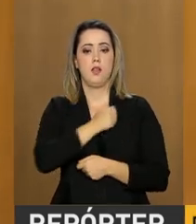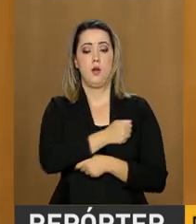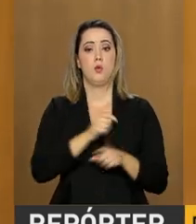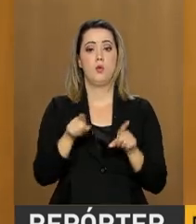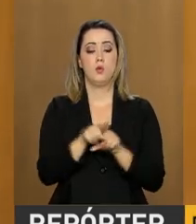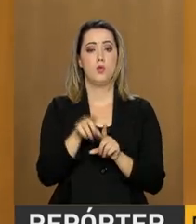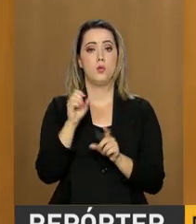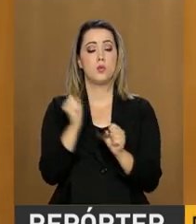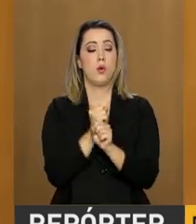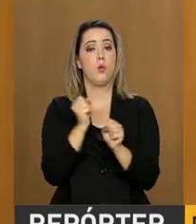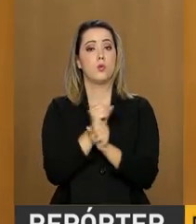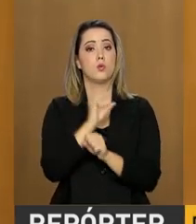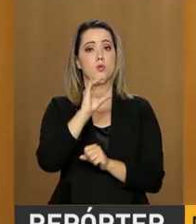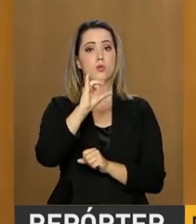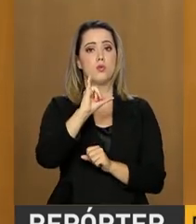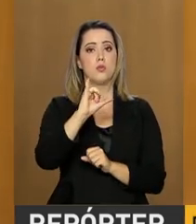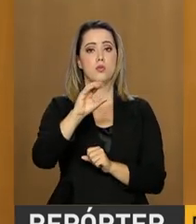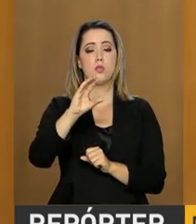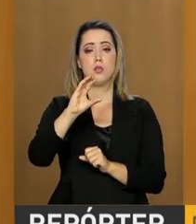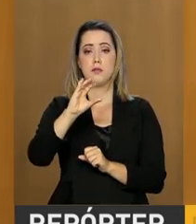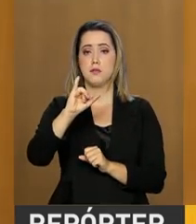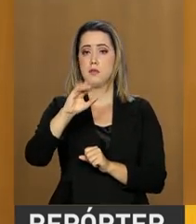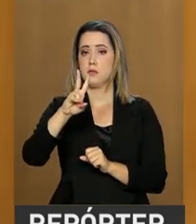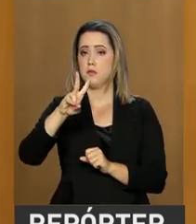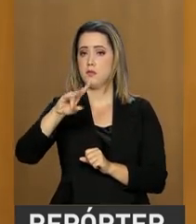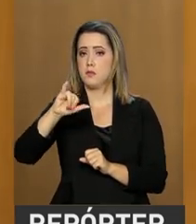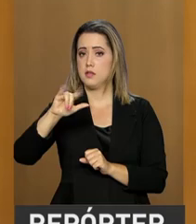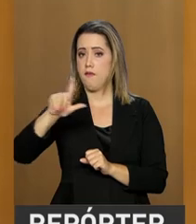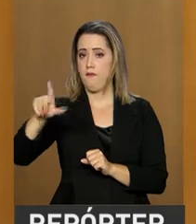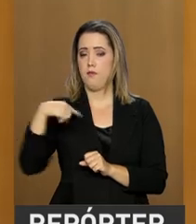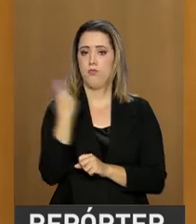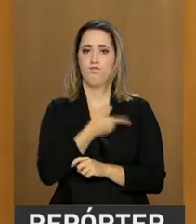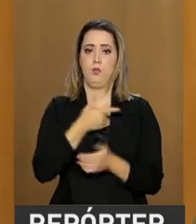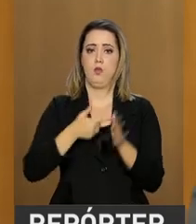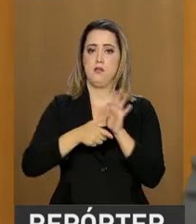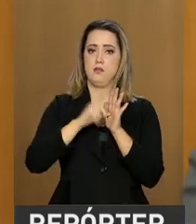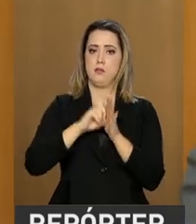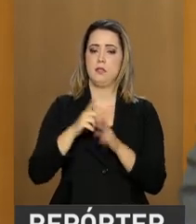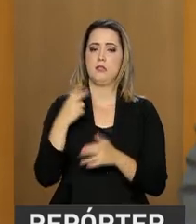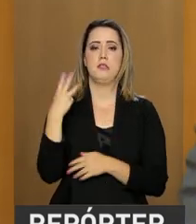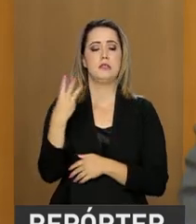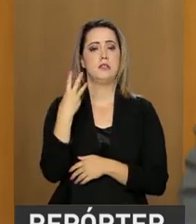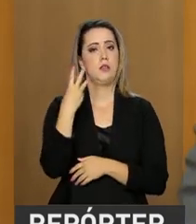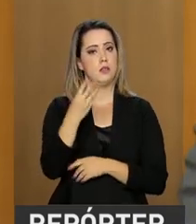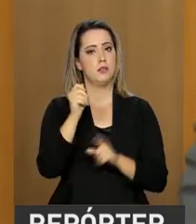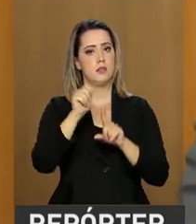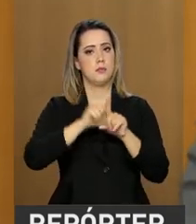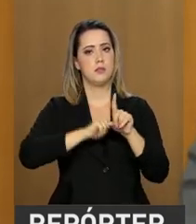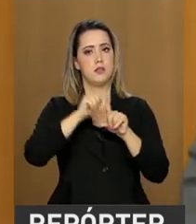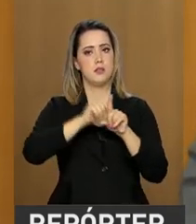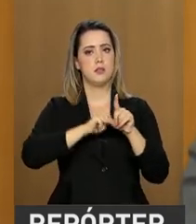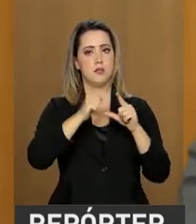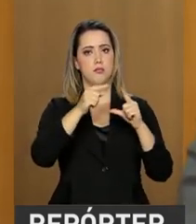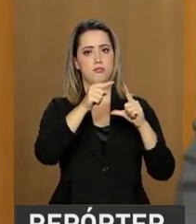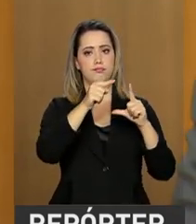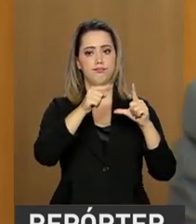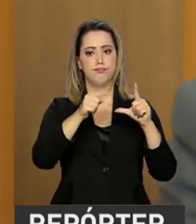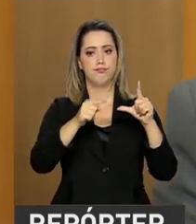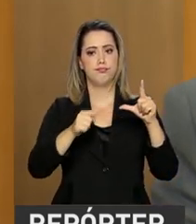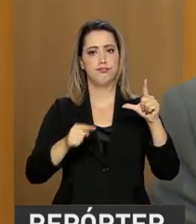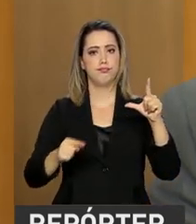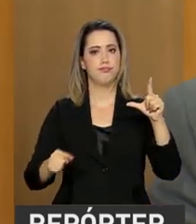a construção civil que nós estávamos há 33 meses com números